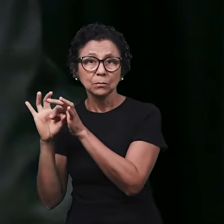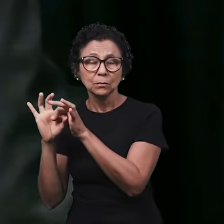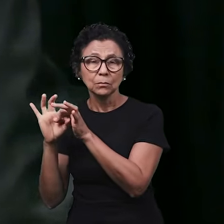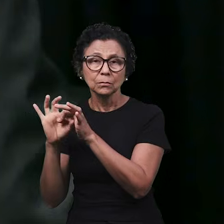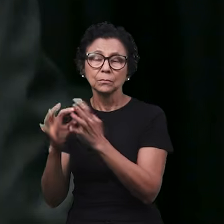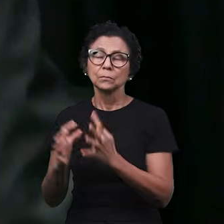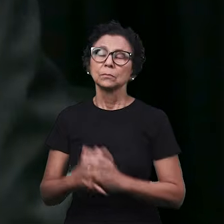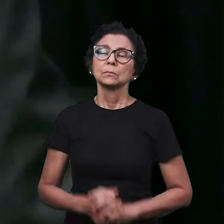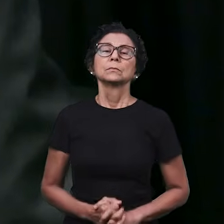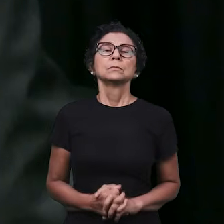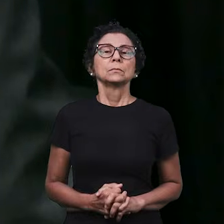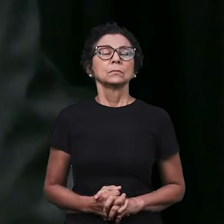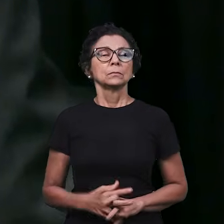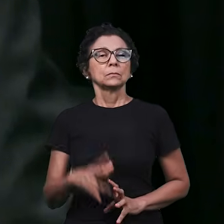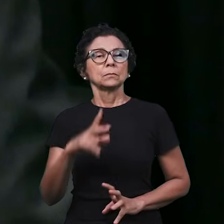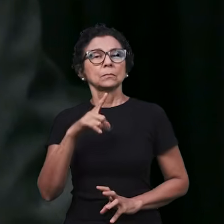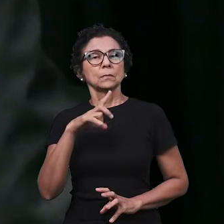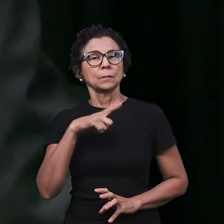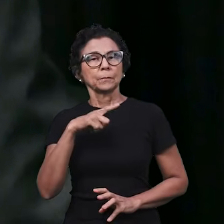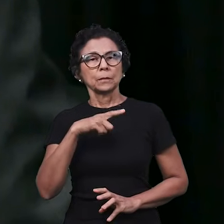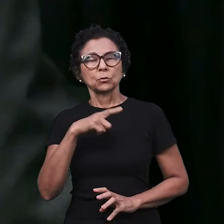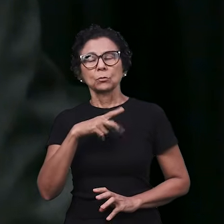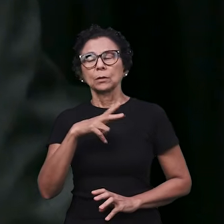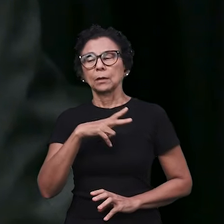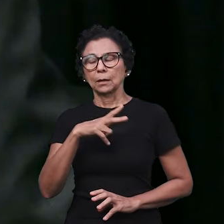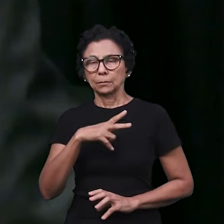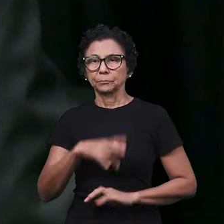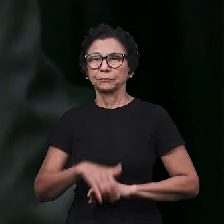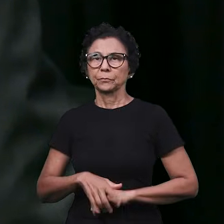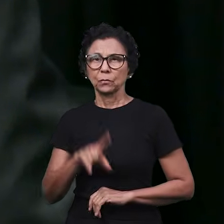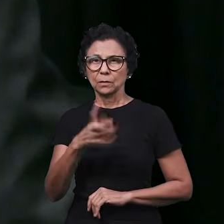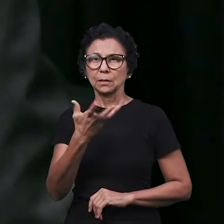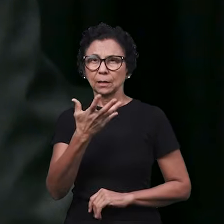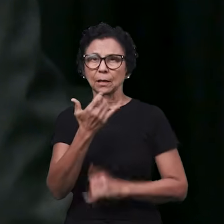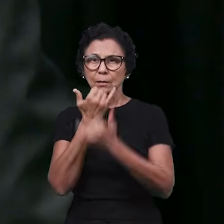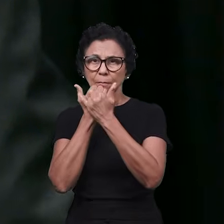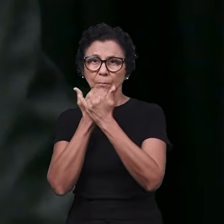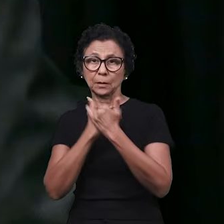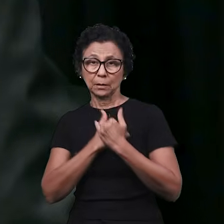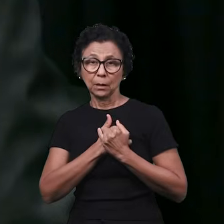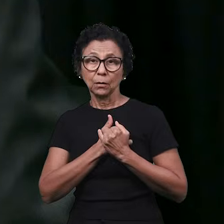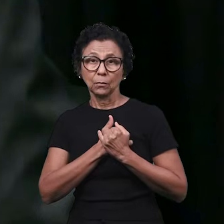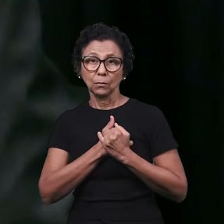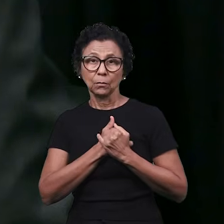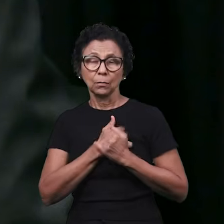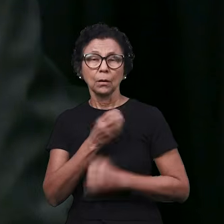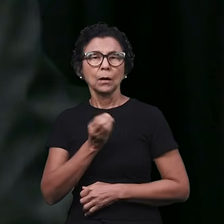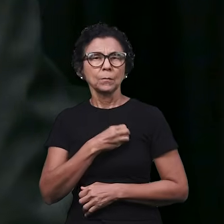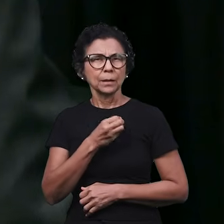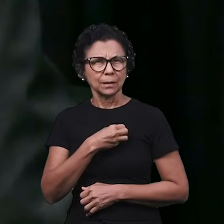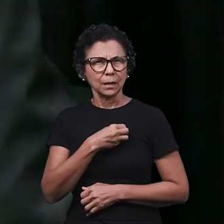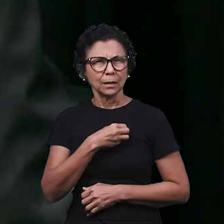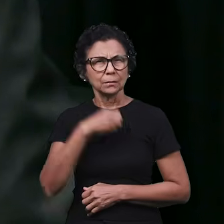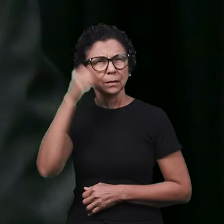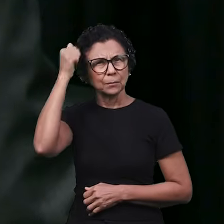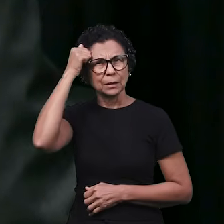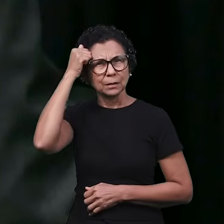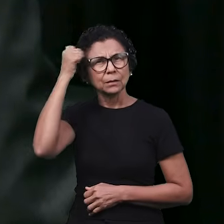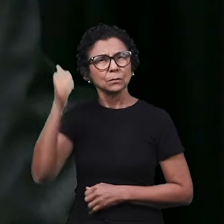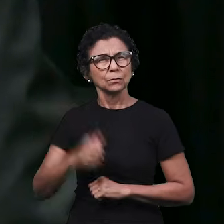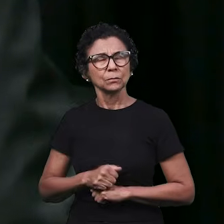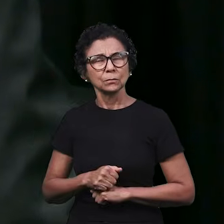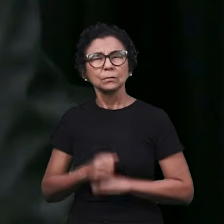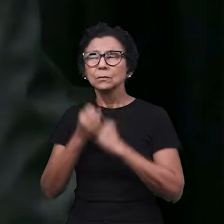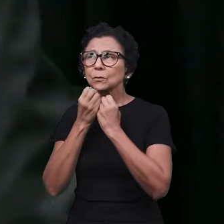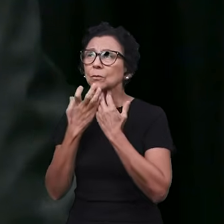decisão é pessoal. Jesus tem os remédios para você. Você quer perdão? Você se arrepende do seu pecado. Confessa o seu